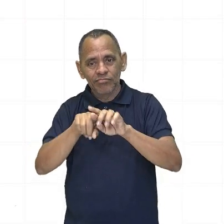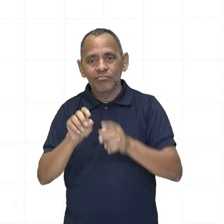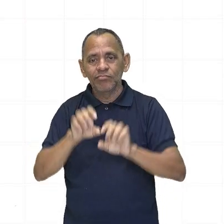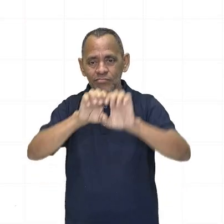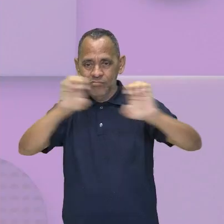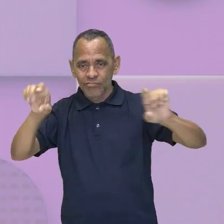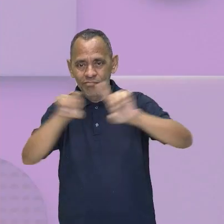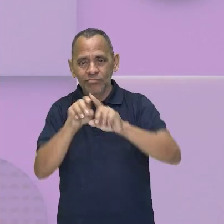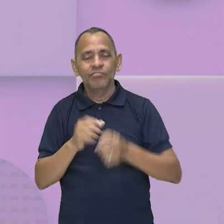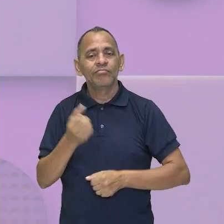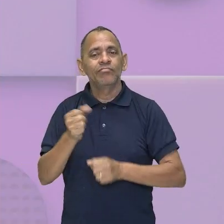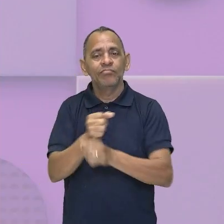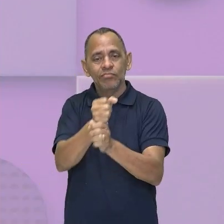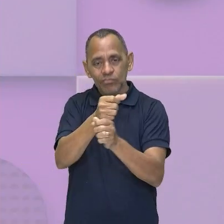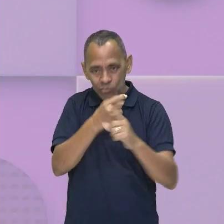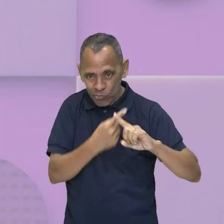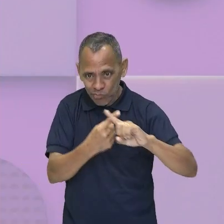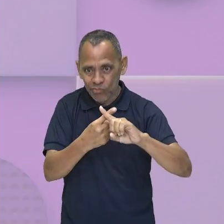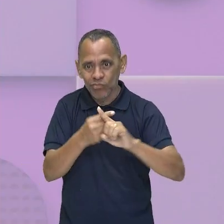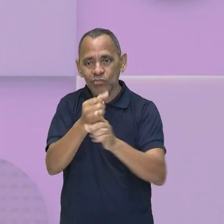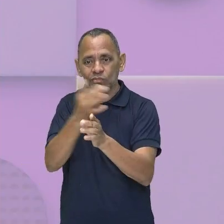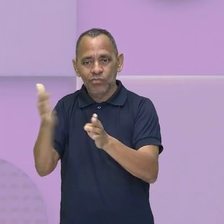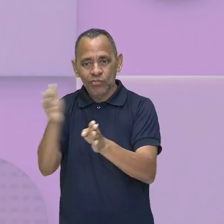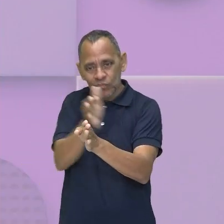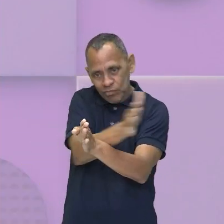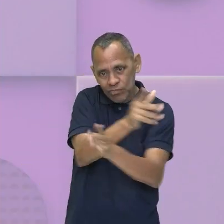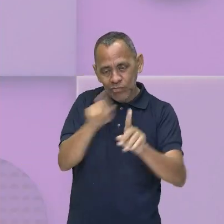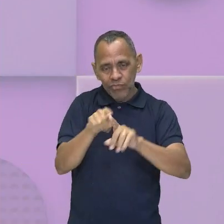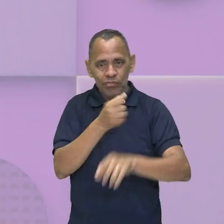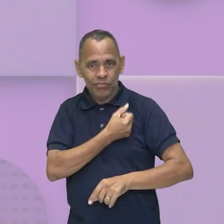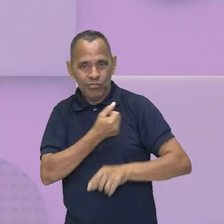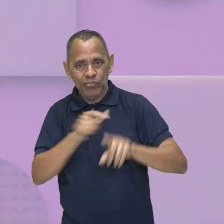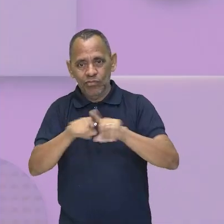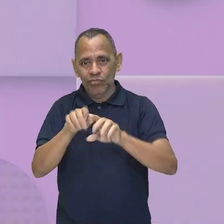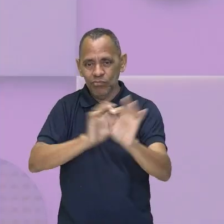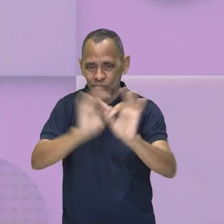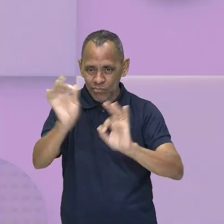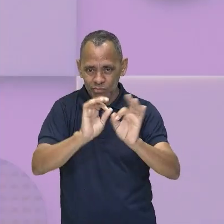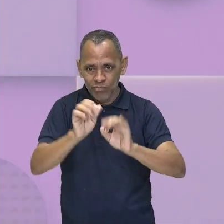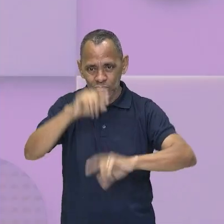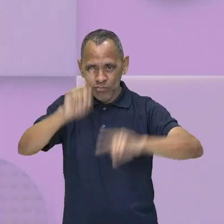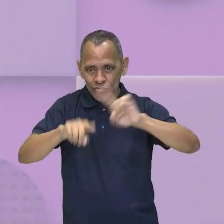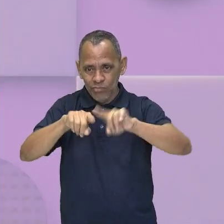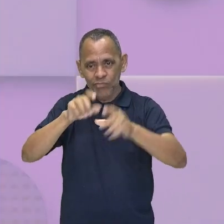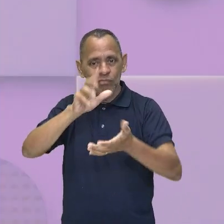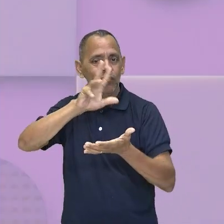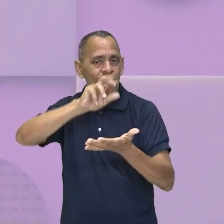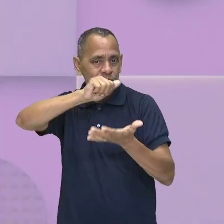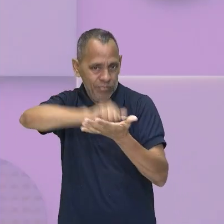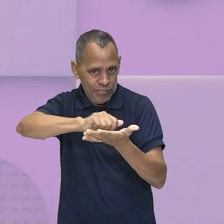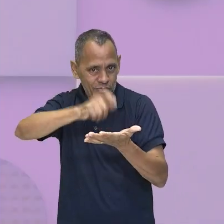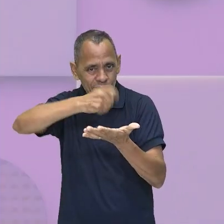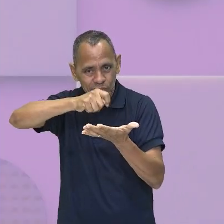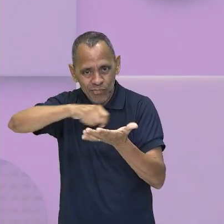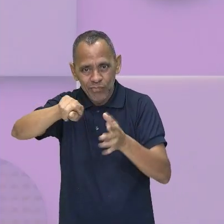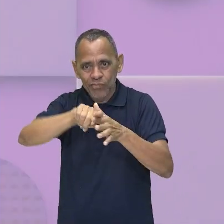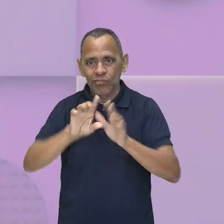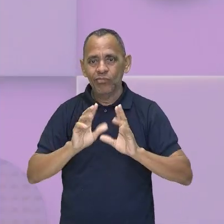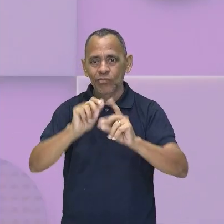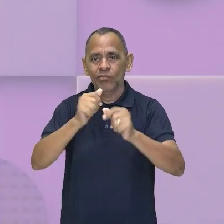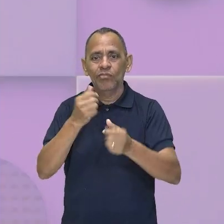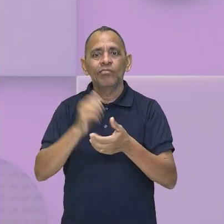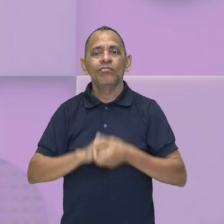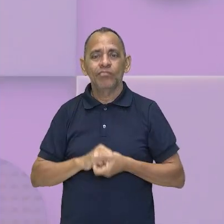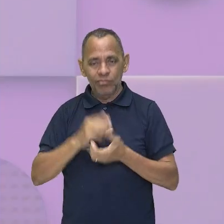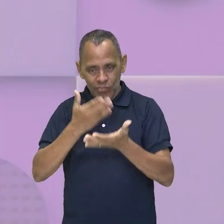números inteiros. Então, prepare seu material, organize tudo, anote tudo na nossa aula e, sem mais